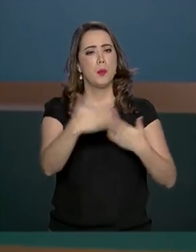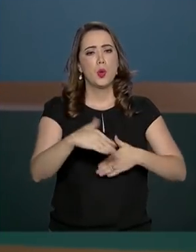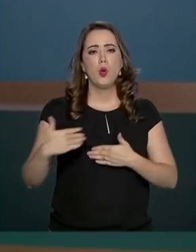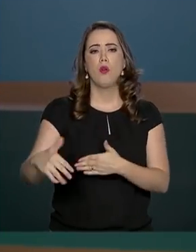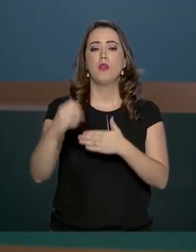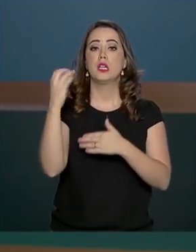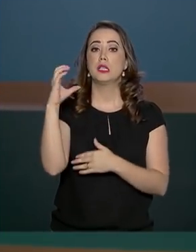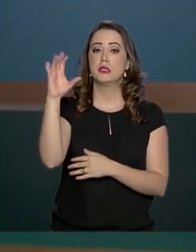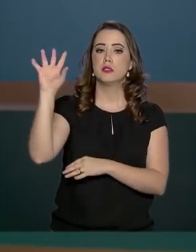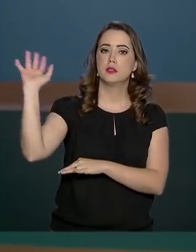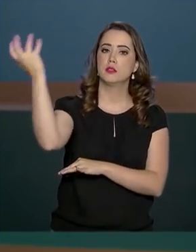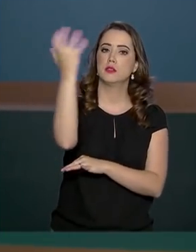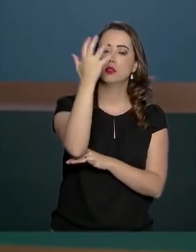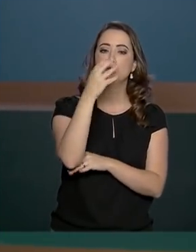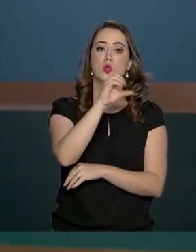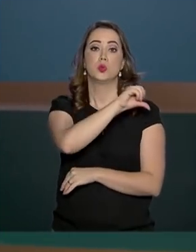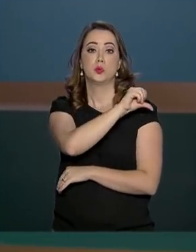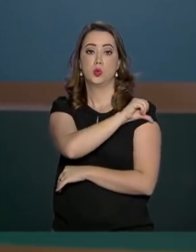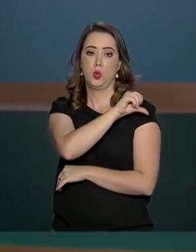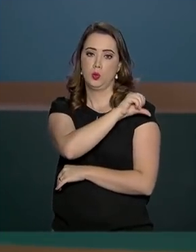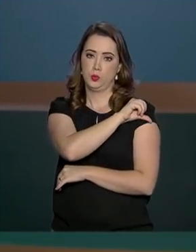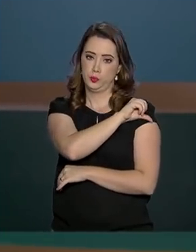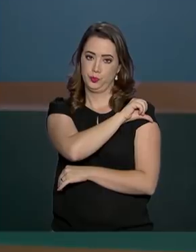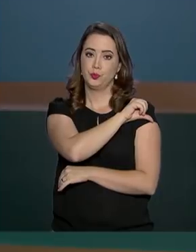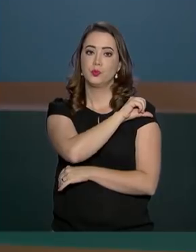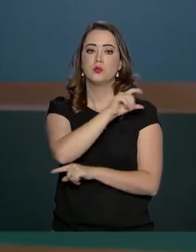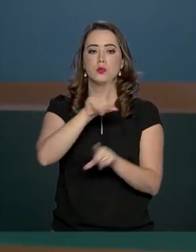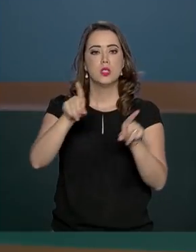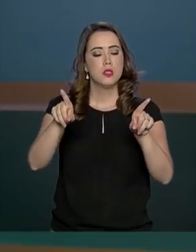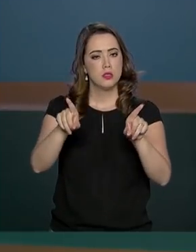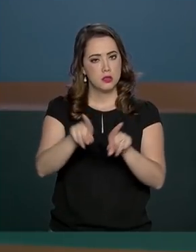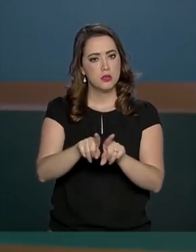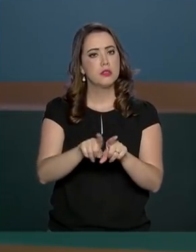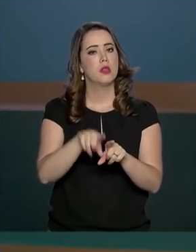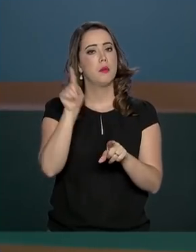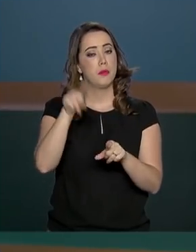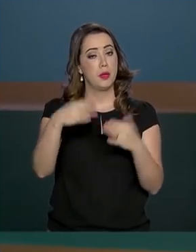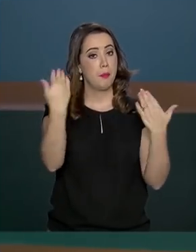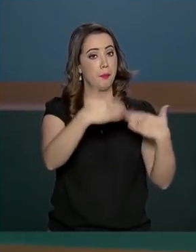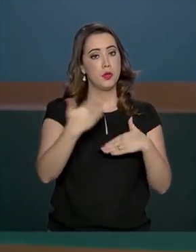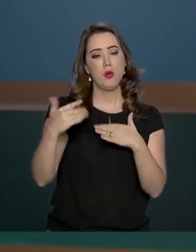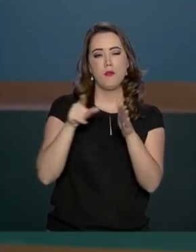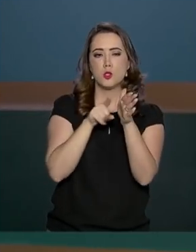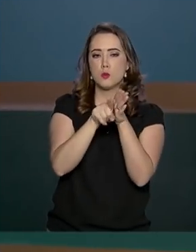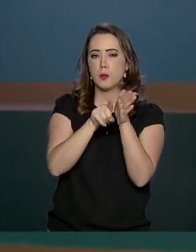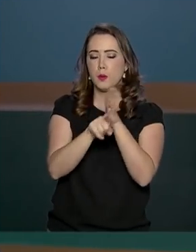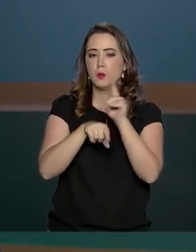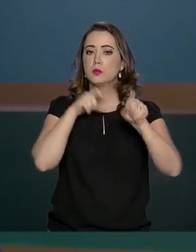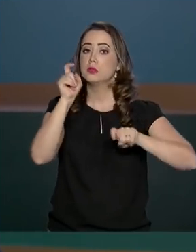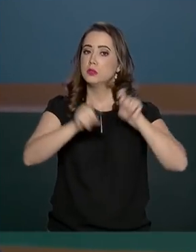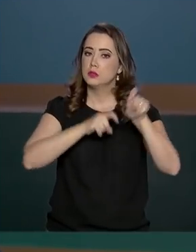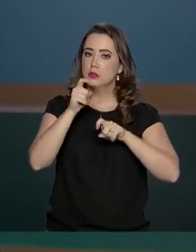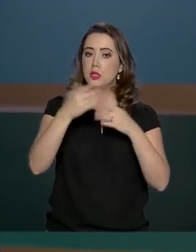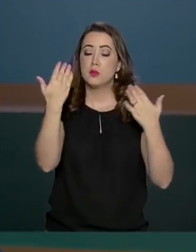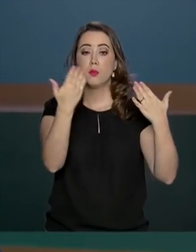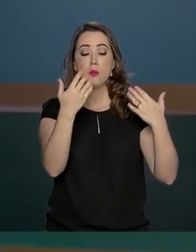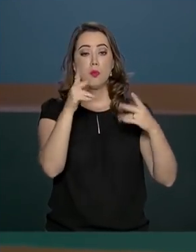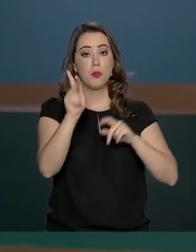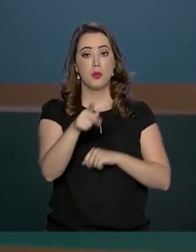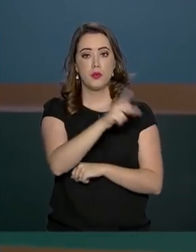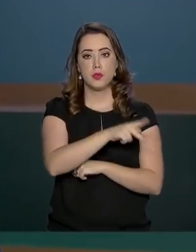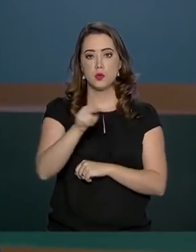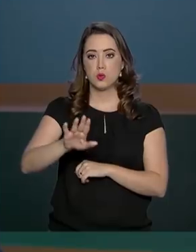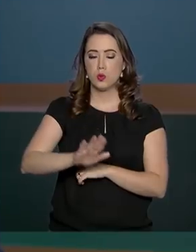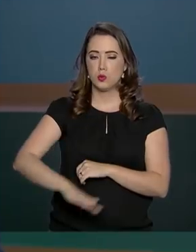testes de ciências da natureza para o nono ano do ensino fundamental. Serão aplicados também questionários eletrônicos para professores de